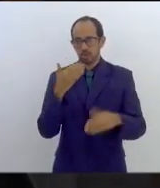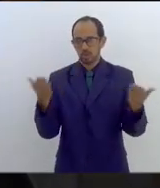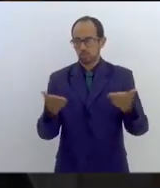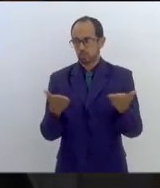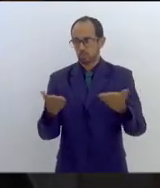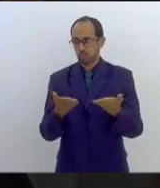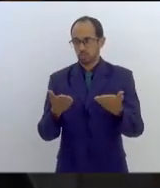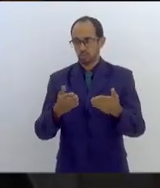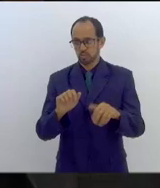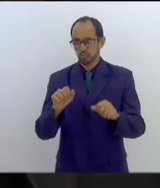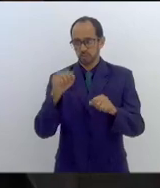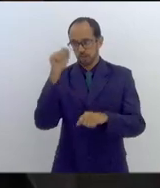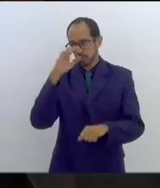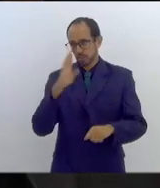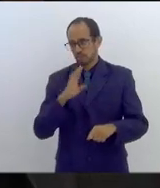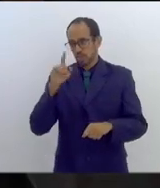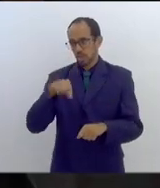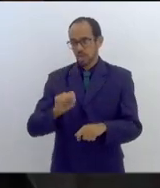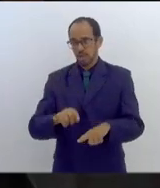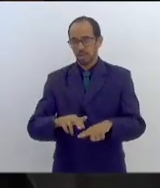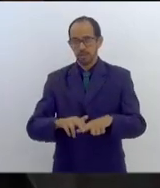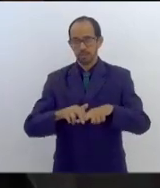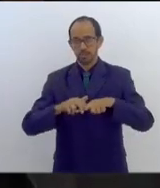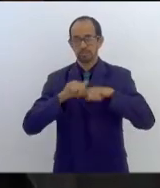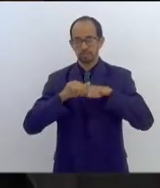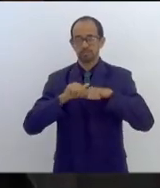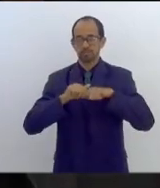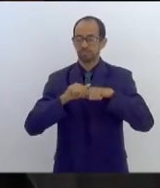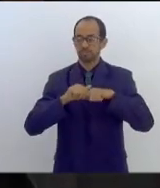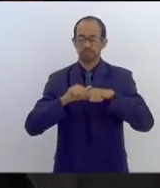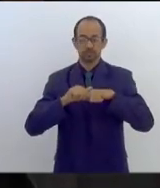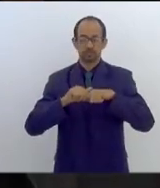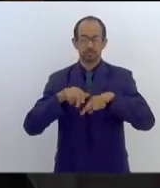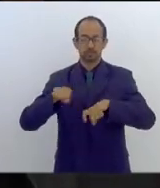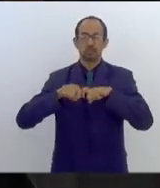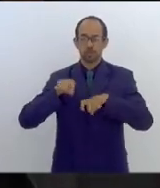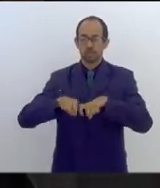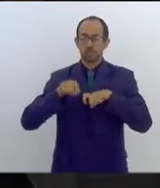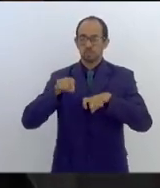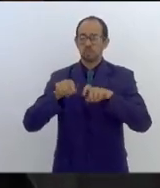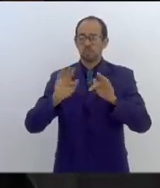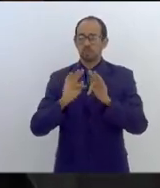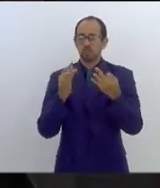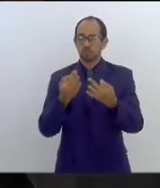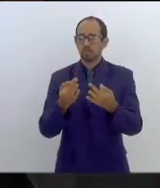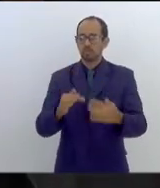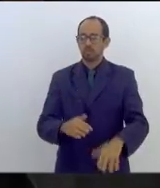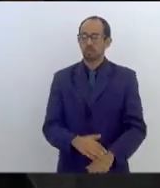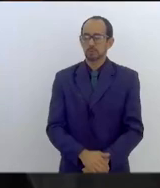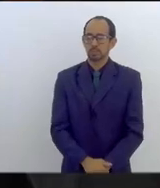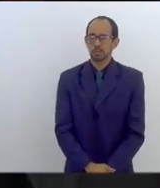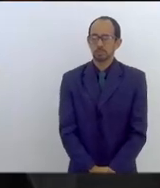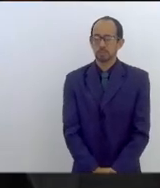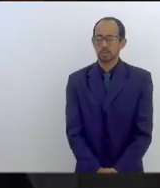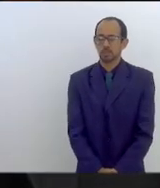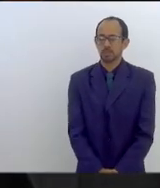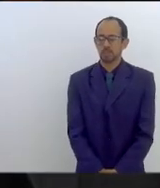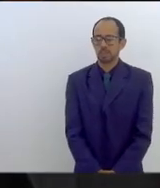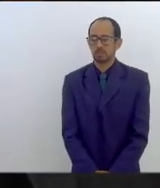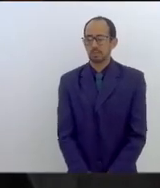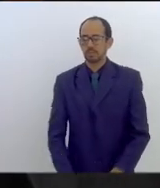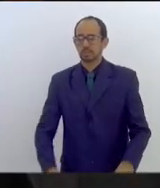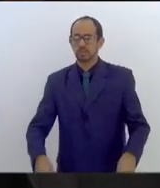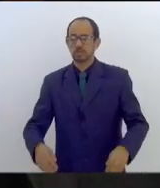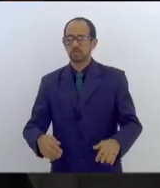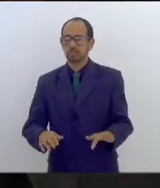oriundo da agricultura familiar. Mas vem também do corpo técnico, dos extensionistas, que